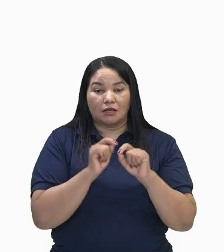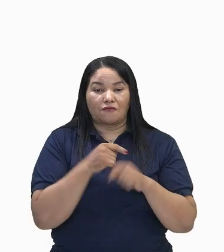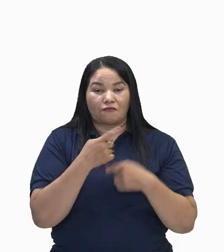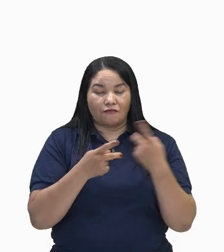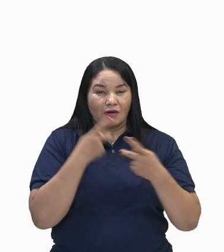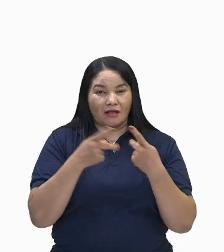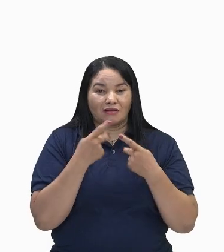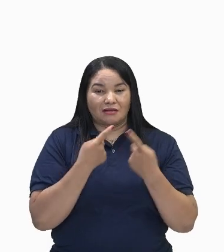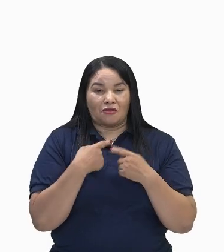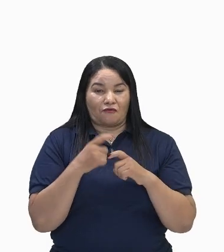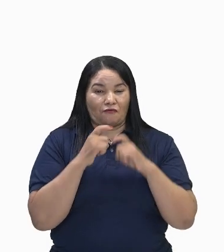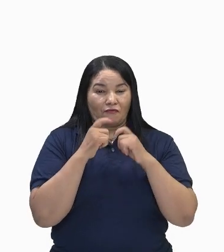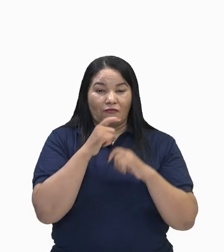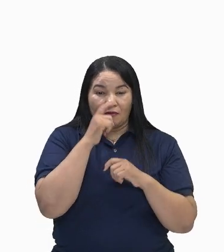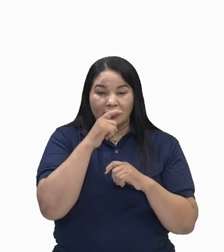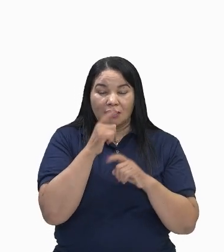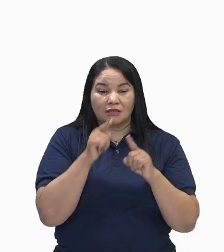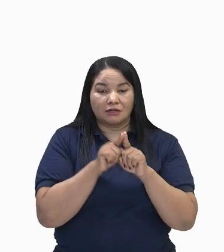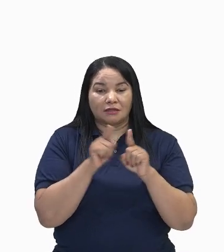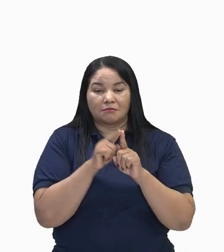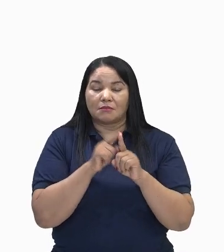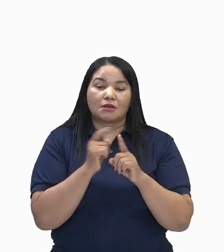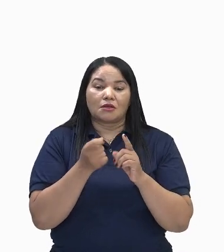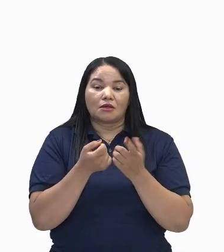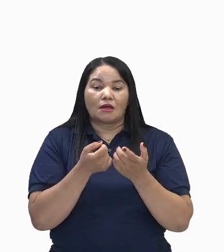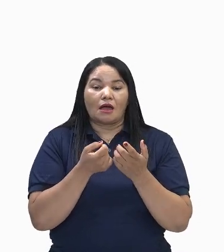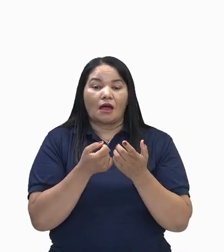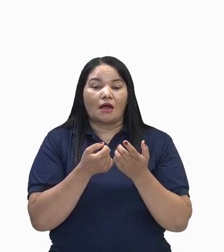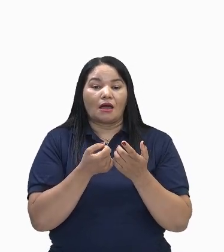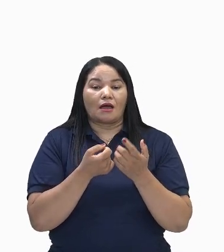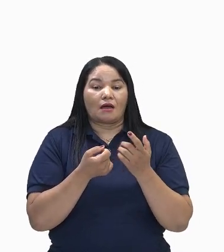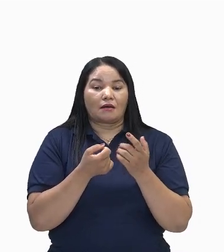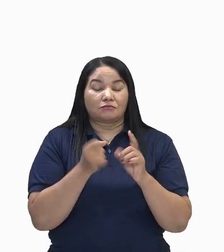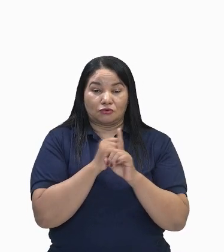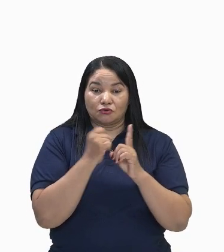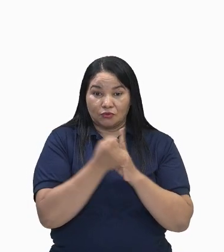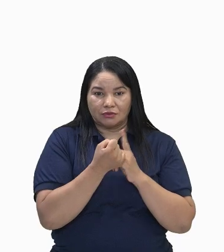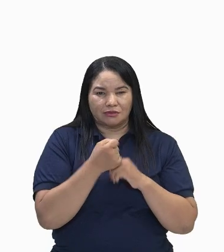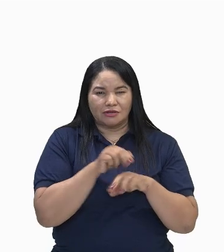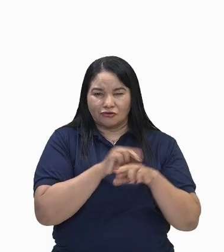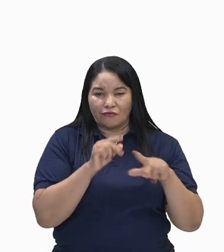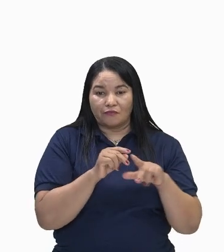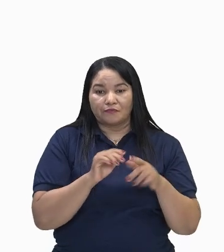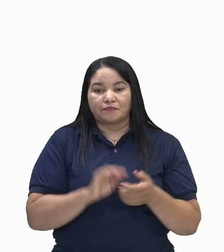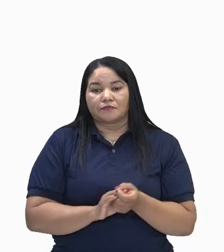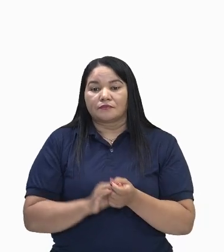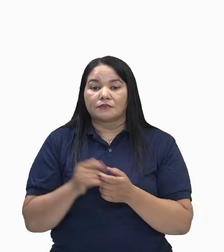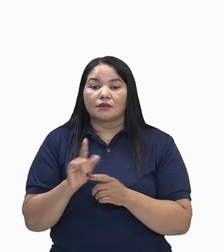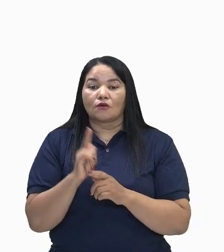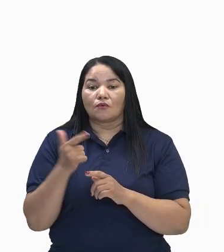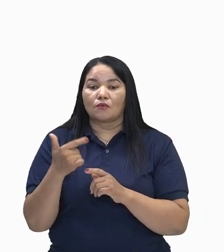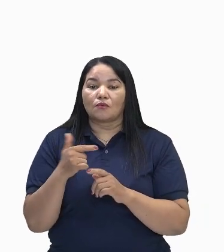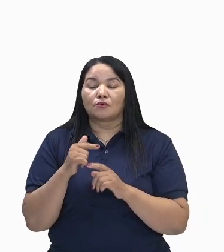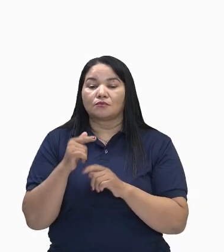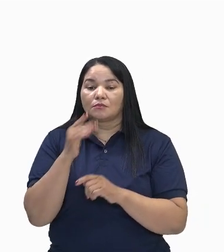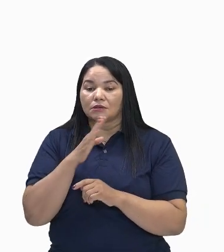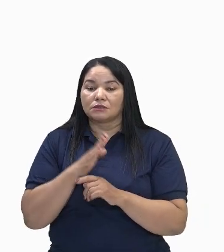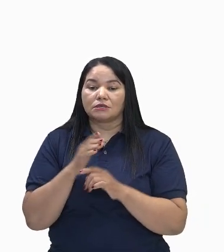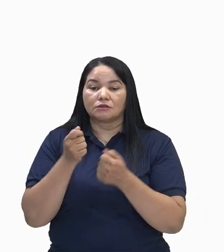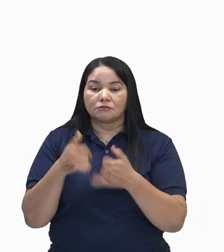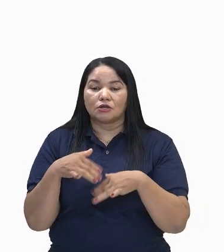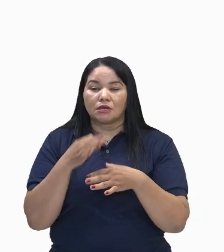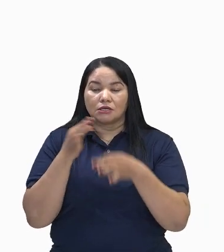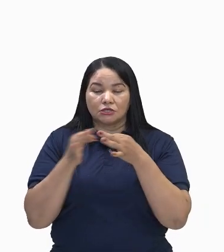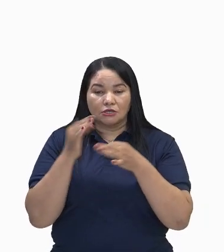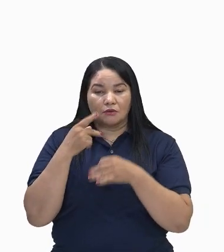e à hipocrisia da sociedade. Já o de Gonzaga, nas cartas chilenas, ele critica a política social